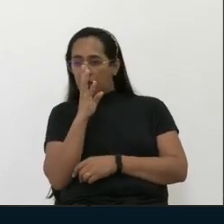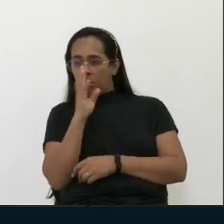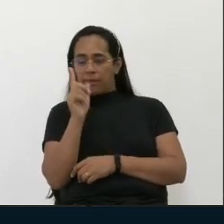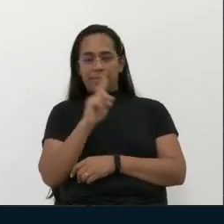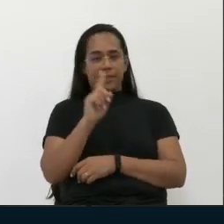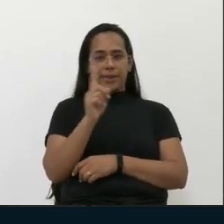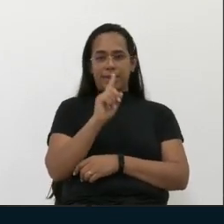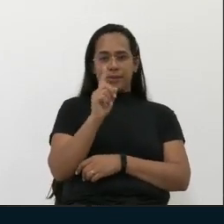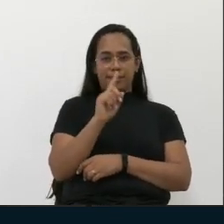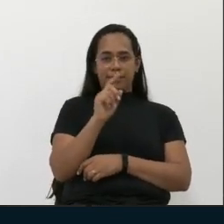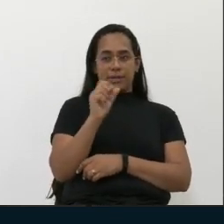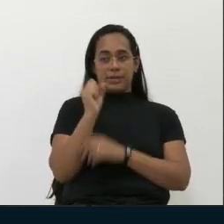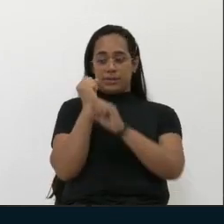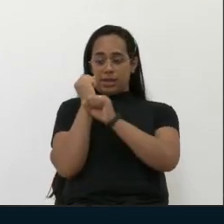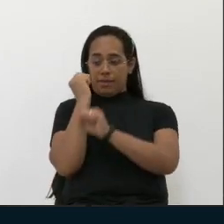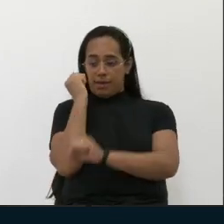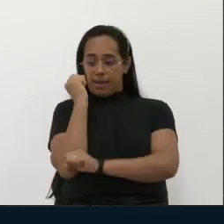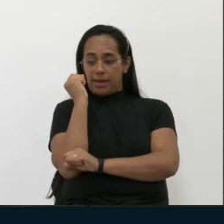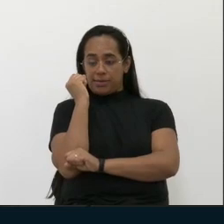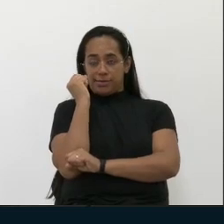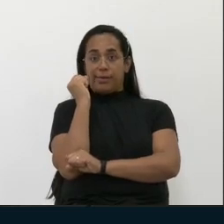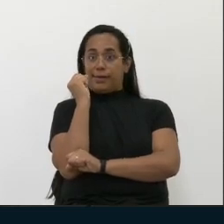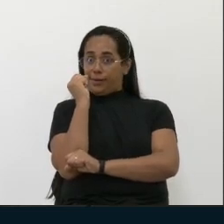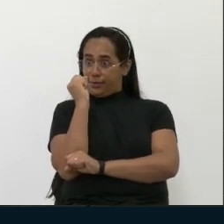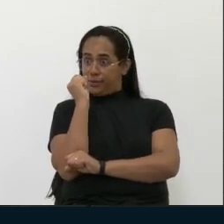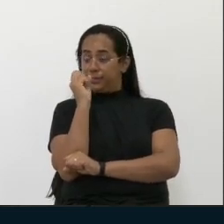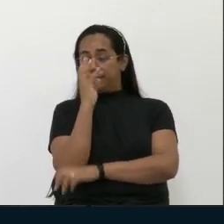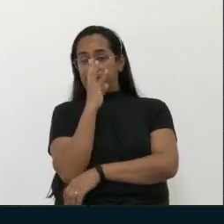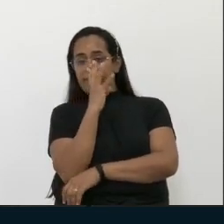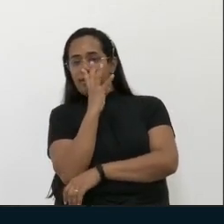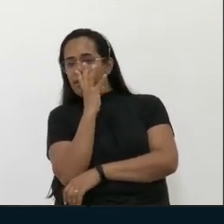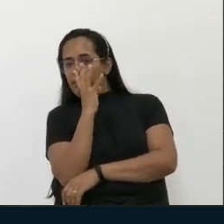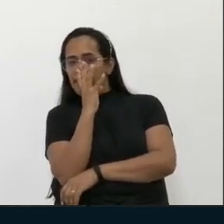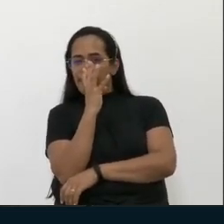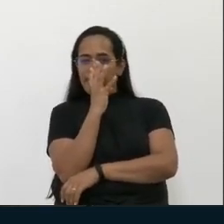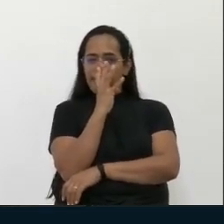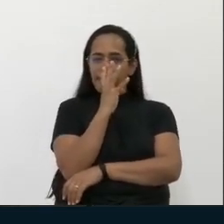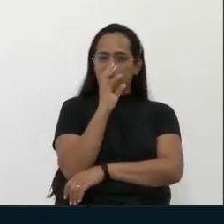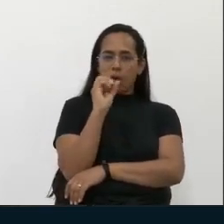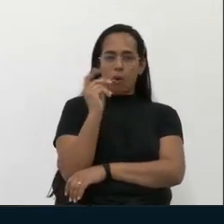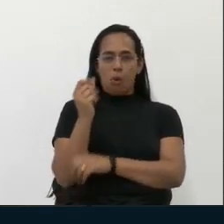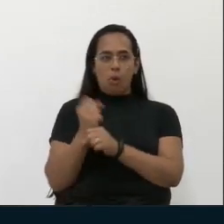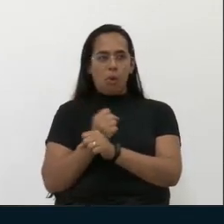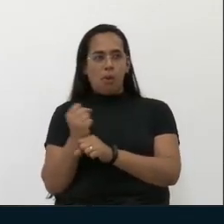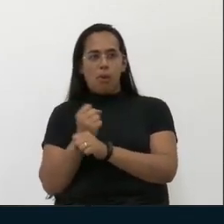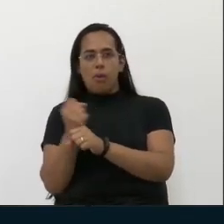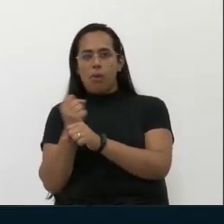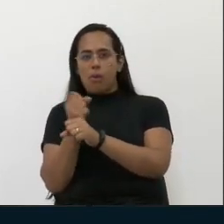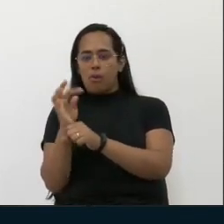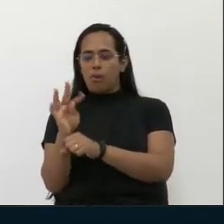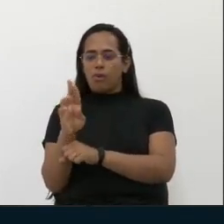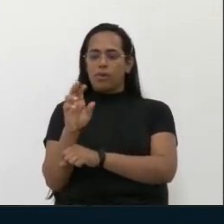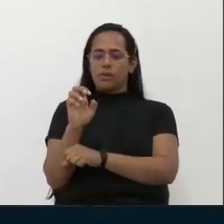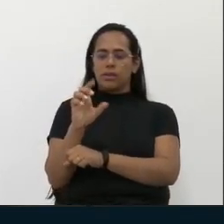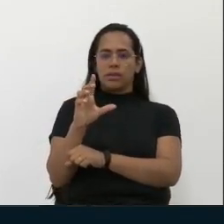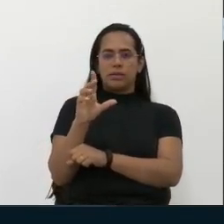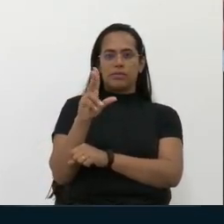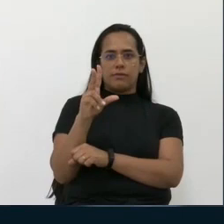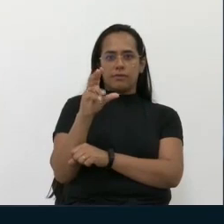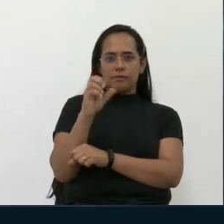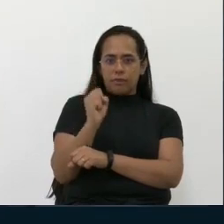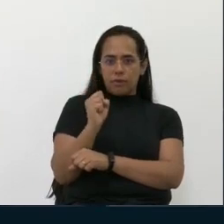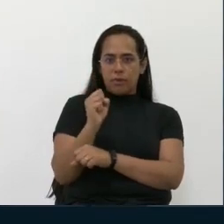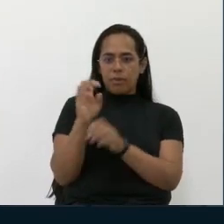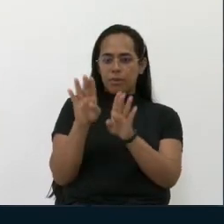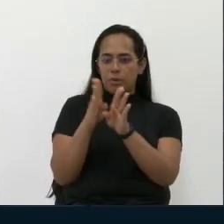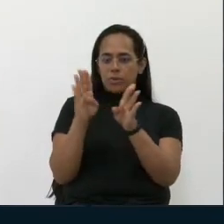atenção. Ou quando é a questão do Trevo de Bom Sucesso. Que o Trevo de Bom Sucesso já era para ter sido inaugurado há muito tempo. Agora